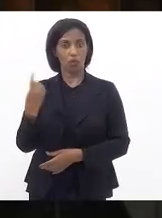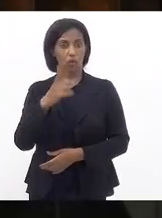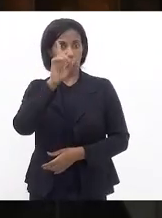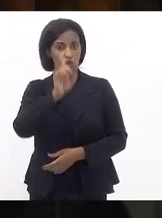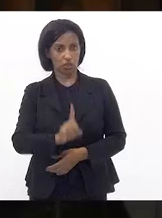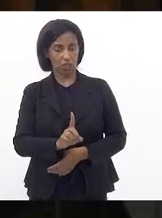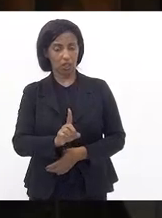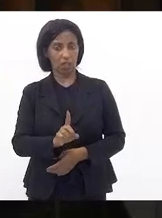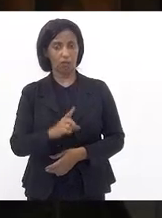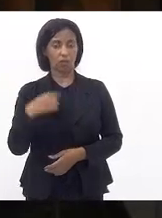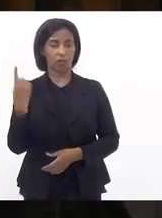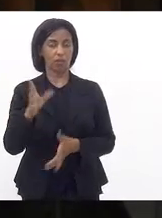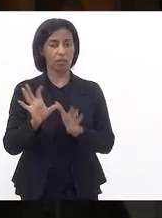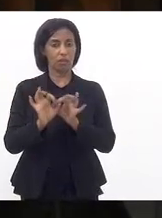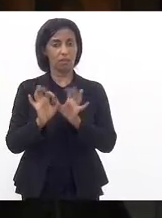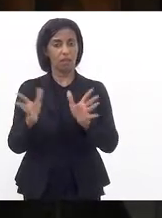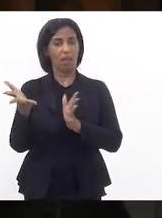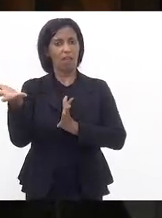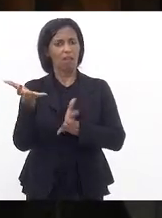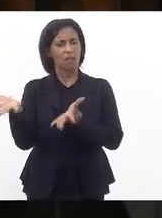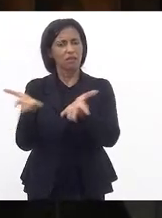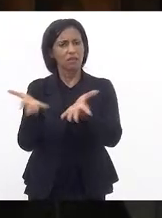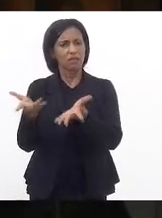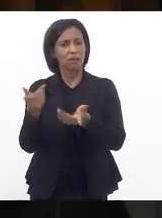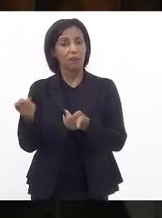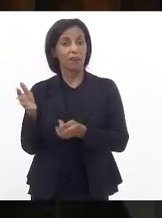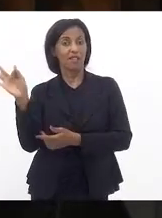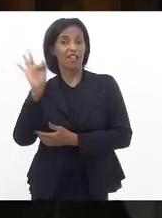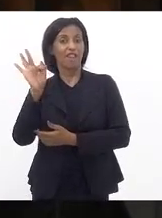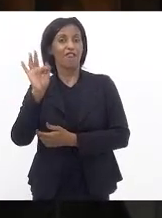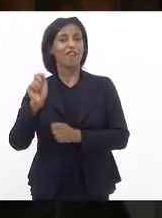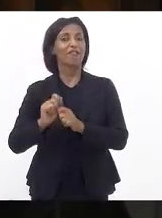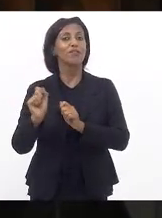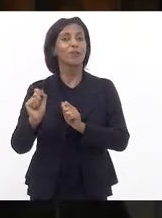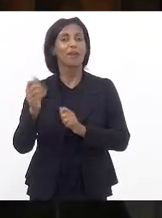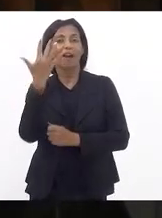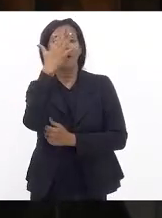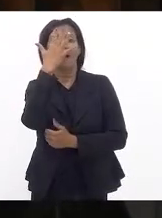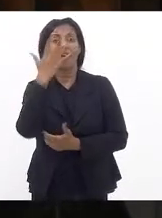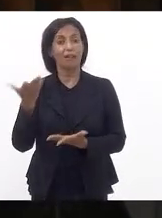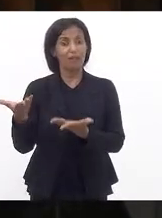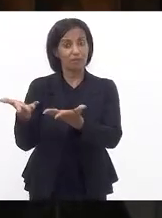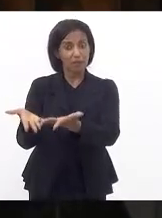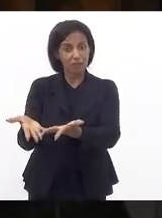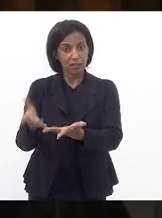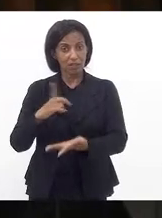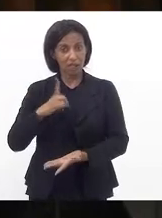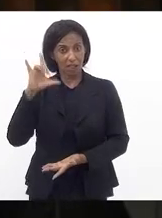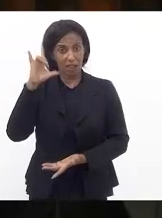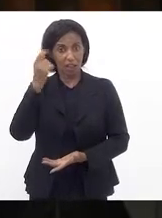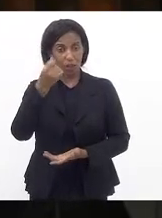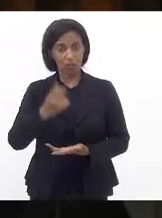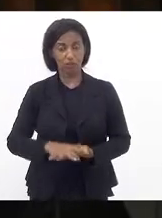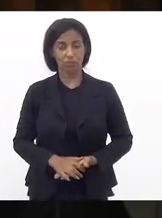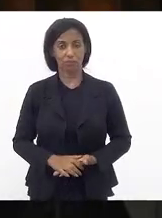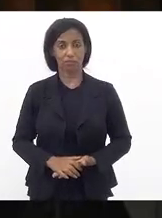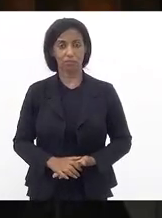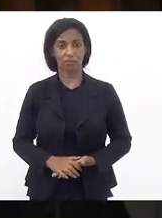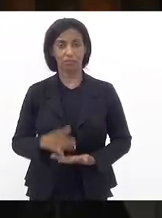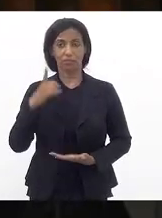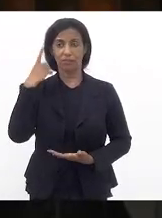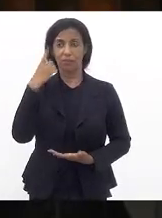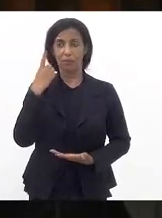direito nossa liberdade que é essencial para poder em fevereiro fazer carnaval e tem o deputado Alberto